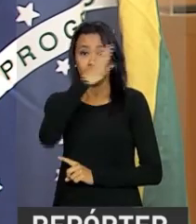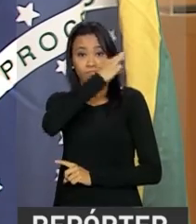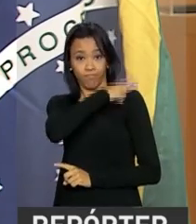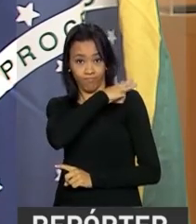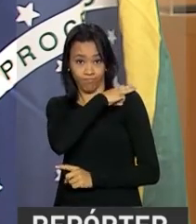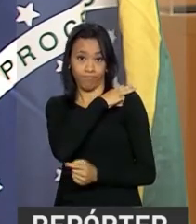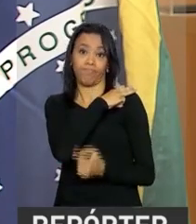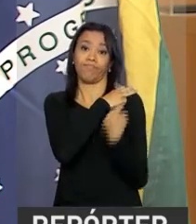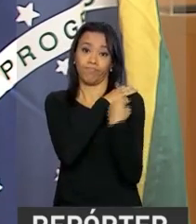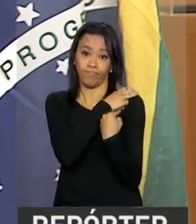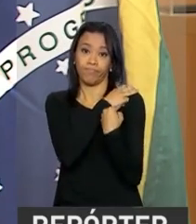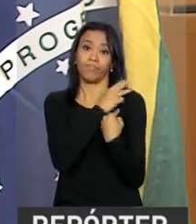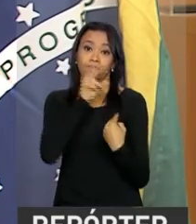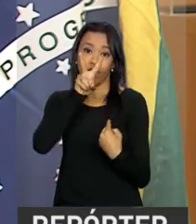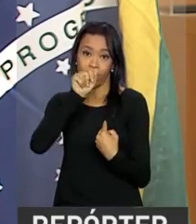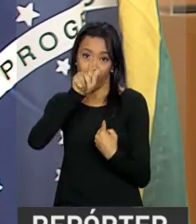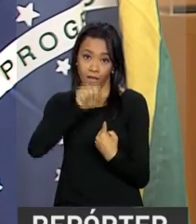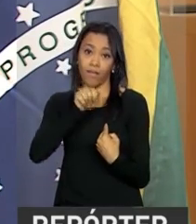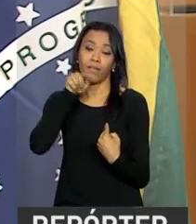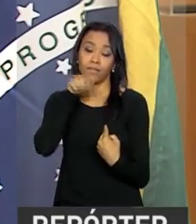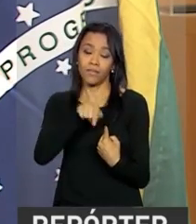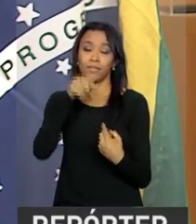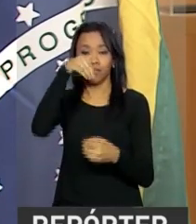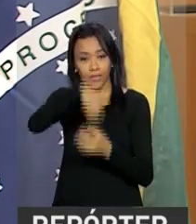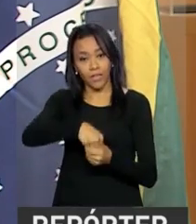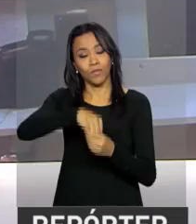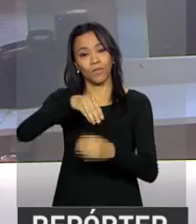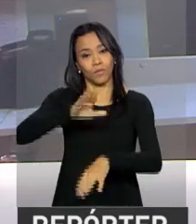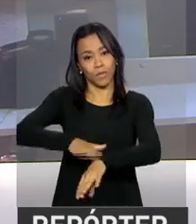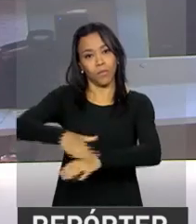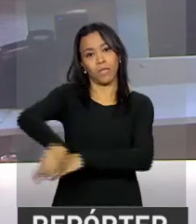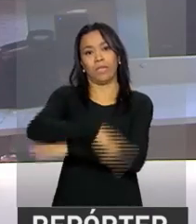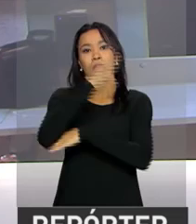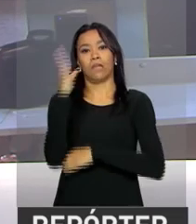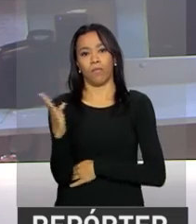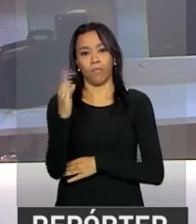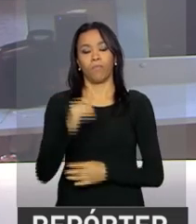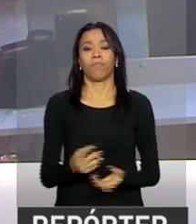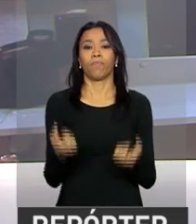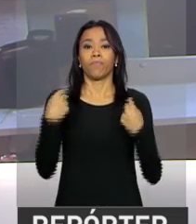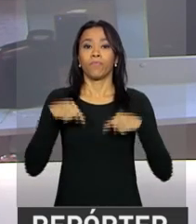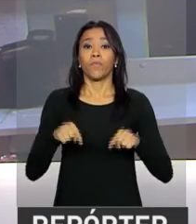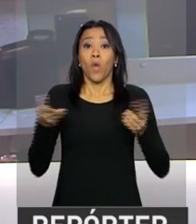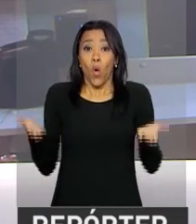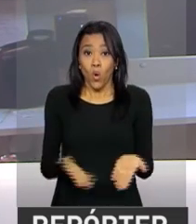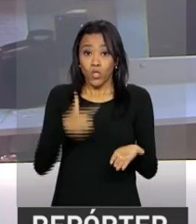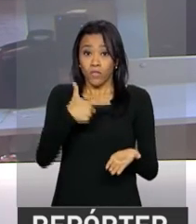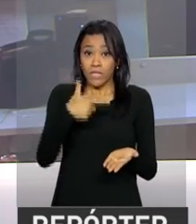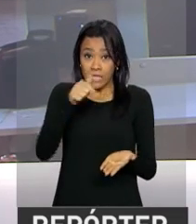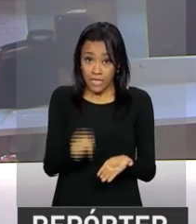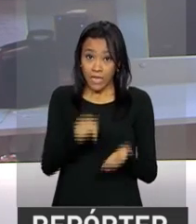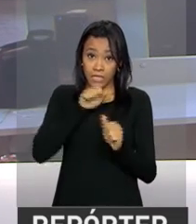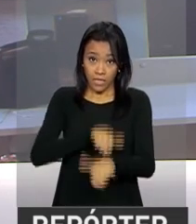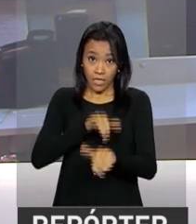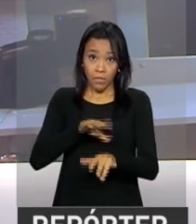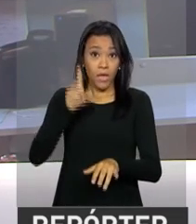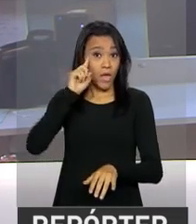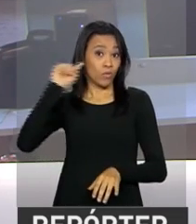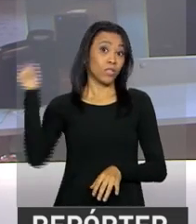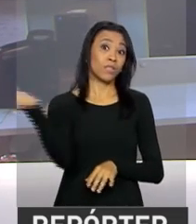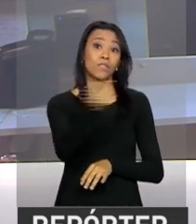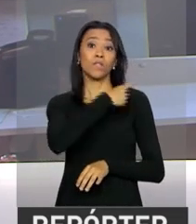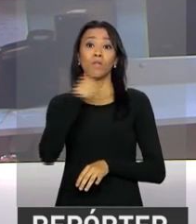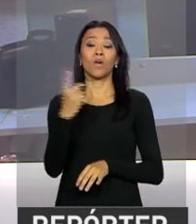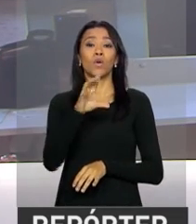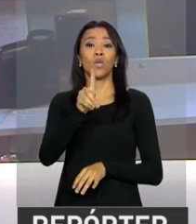serem dentro da lógica de educação integral hoje 27 de setembro é o dia nacional de doação de